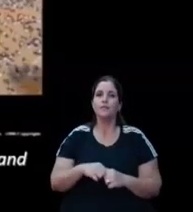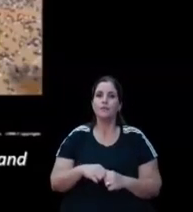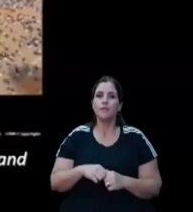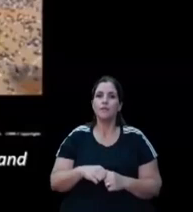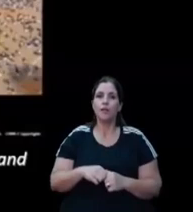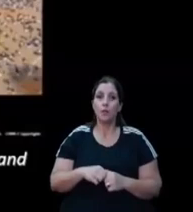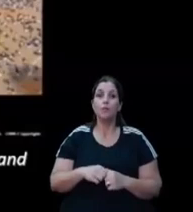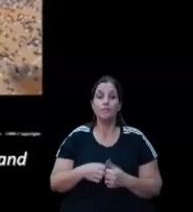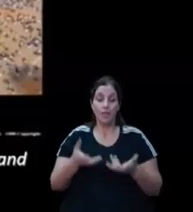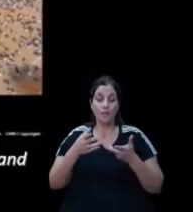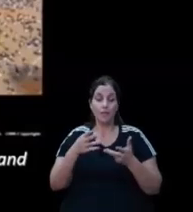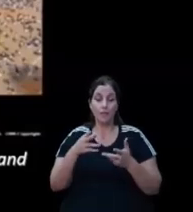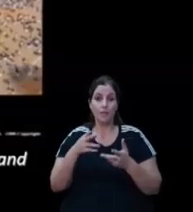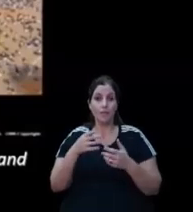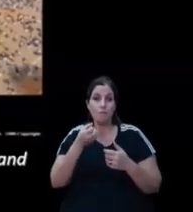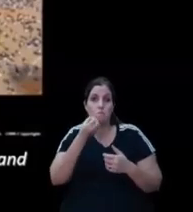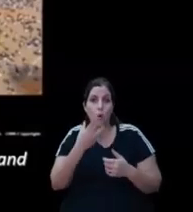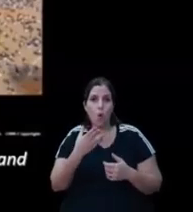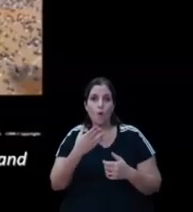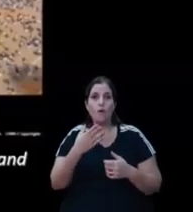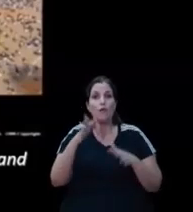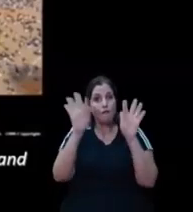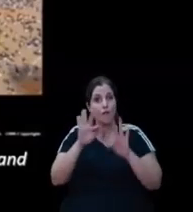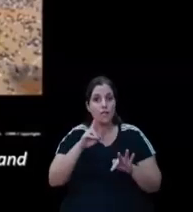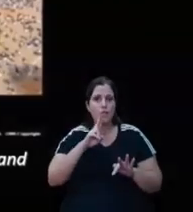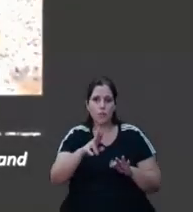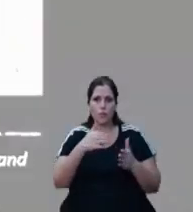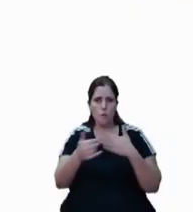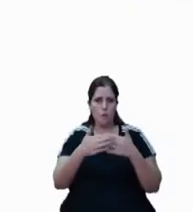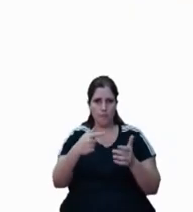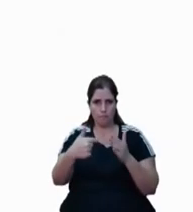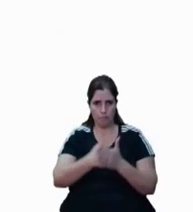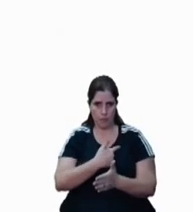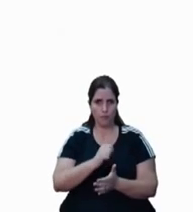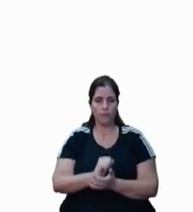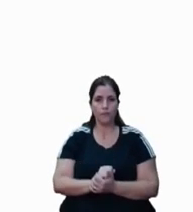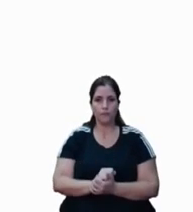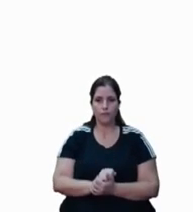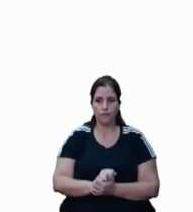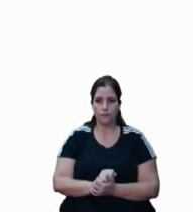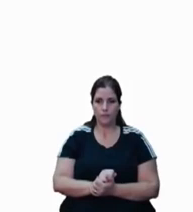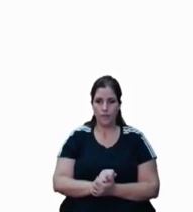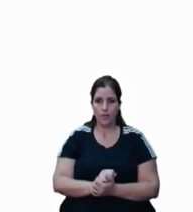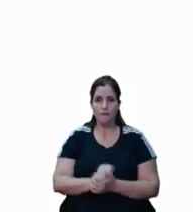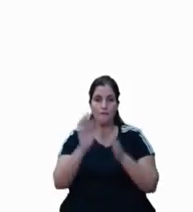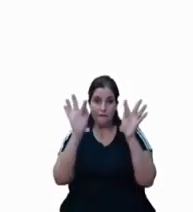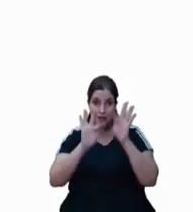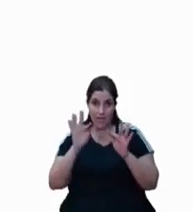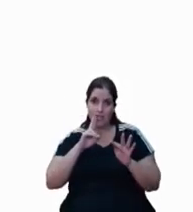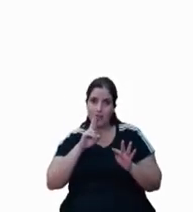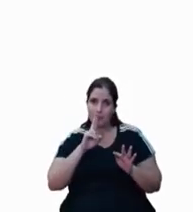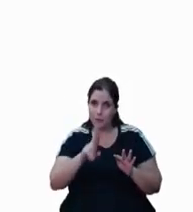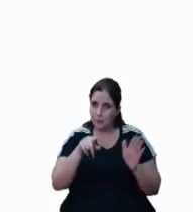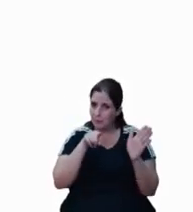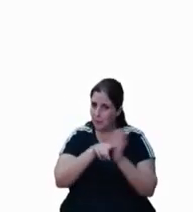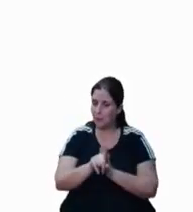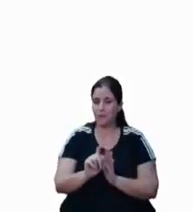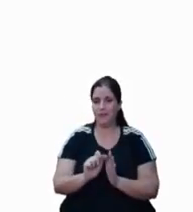útil. Eu ficarei feliz em responder a qualquer pergunta. Fico feliz em responder